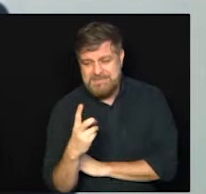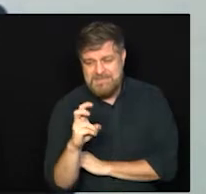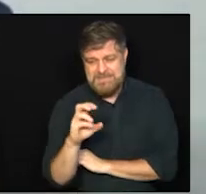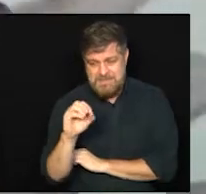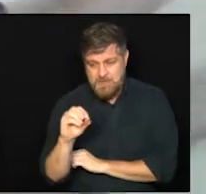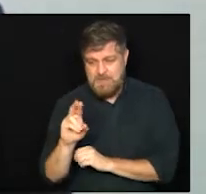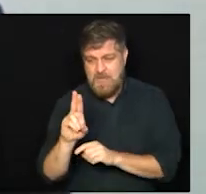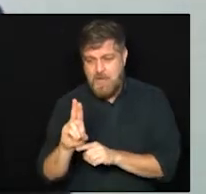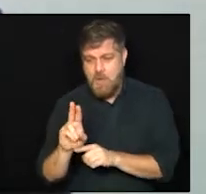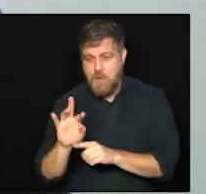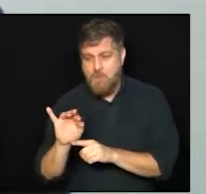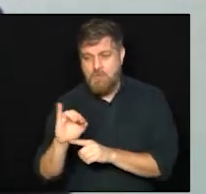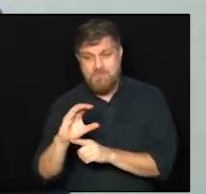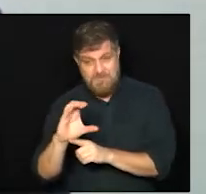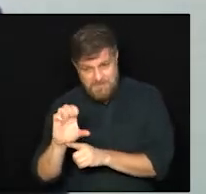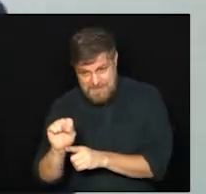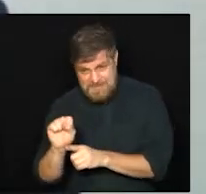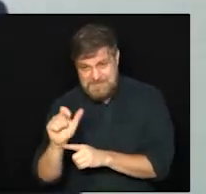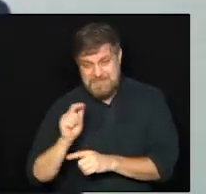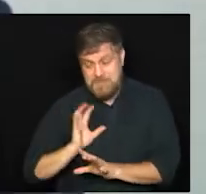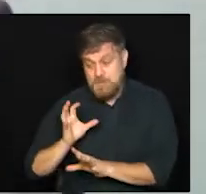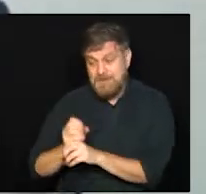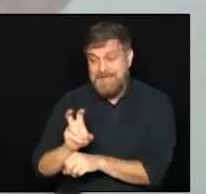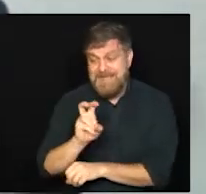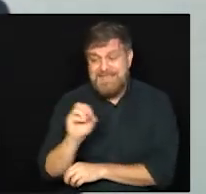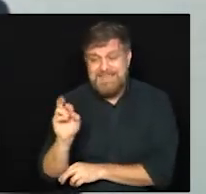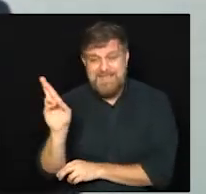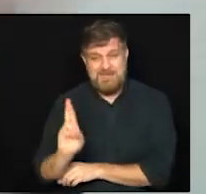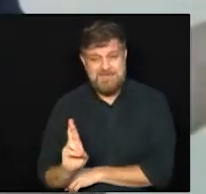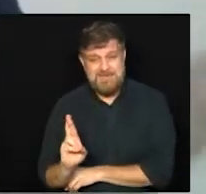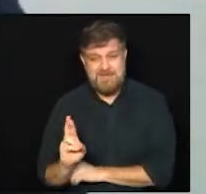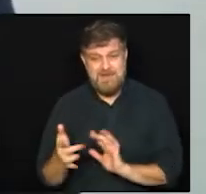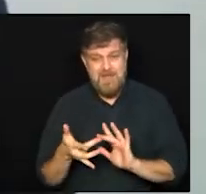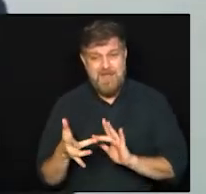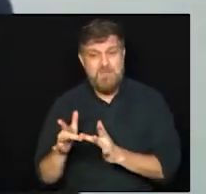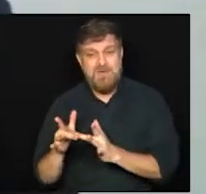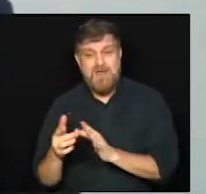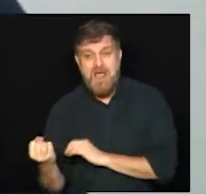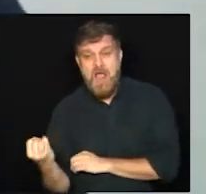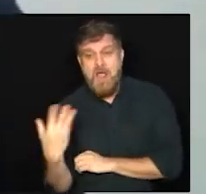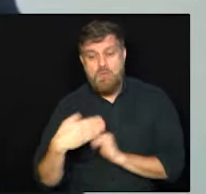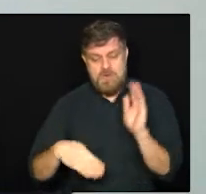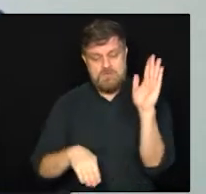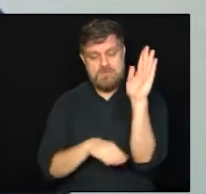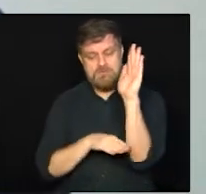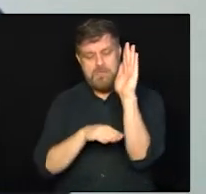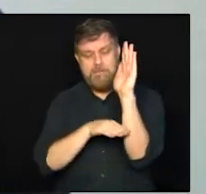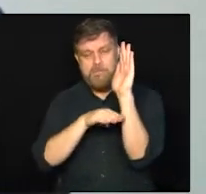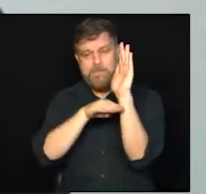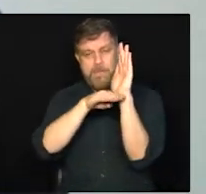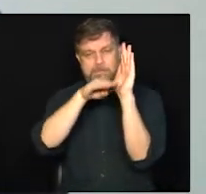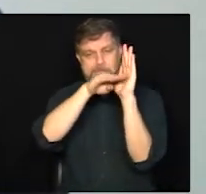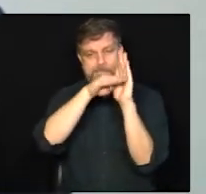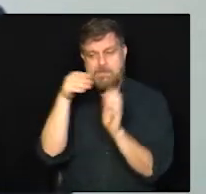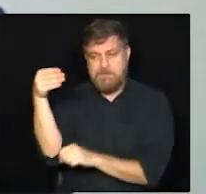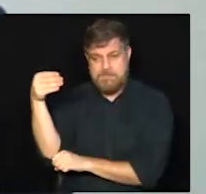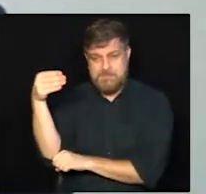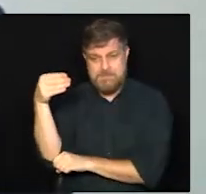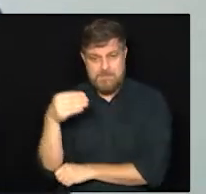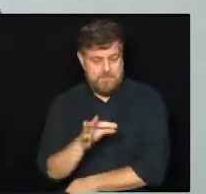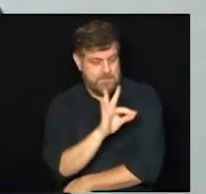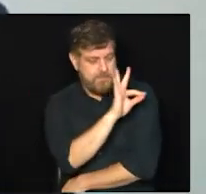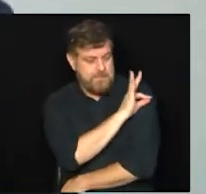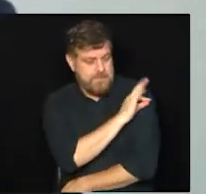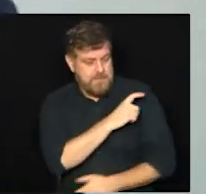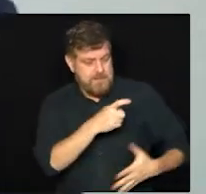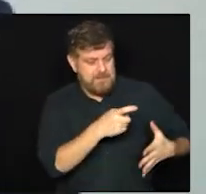que é 150 fixo, está praticamente R$500, porque isso multiplica pelo número de quartos do hotel. E aí esse refis ele fica